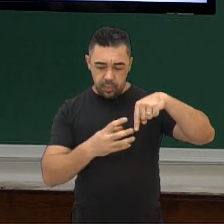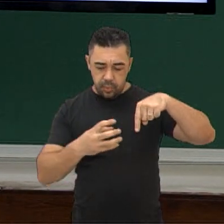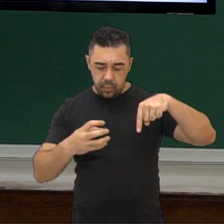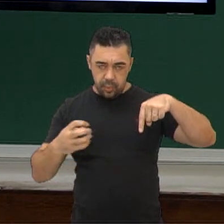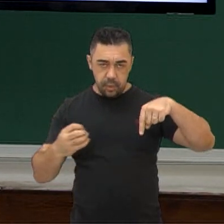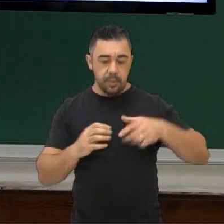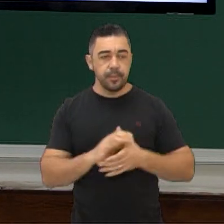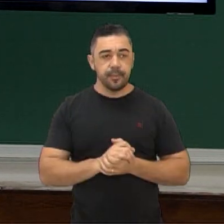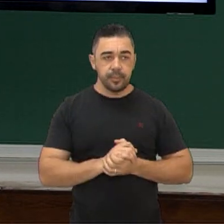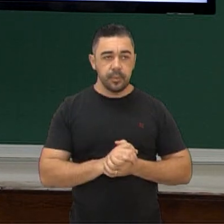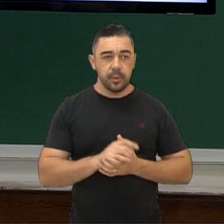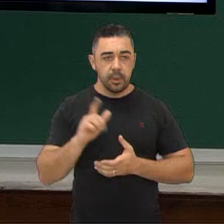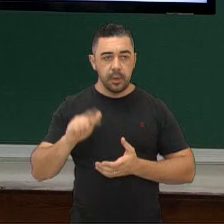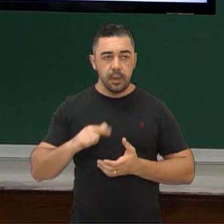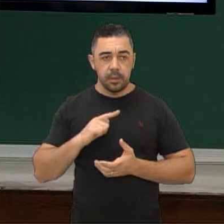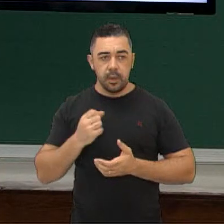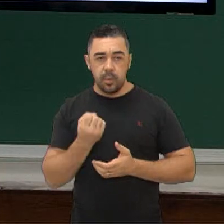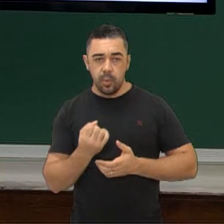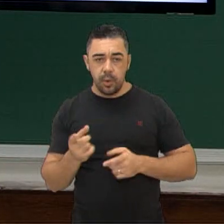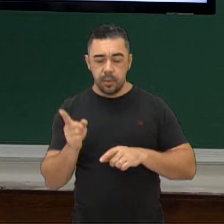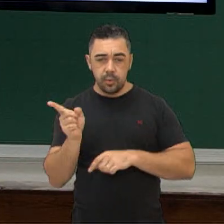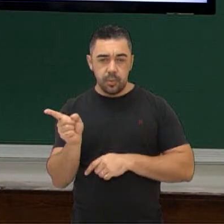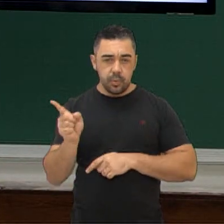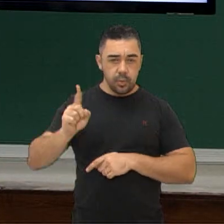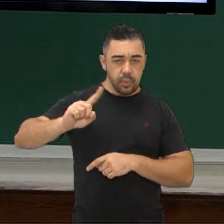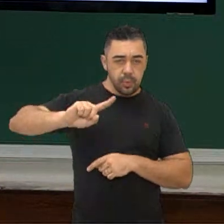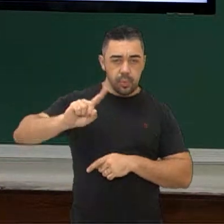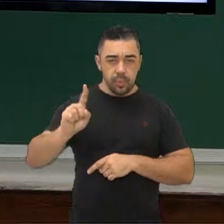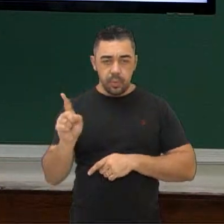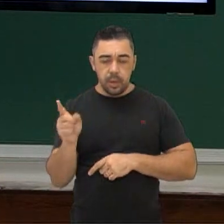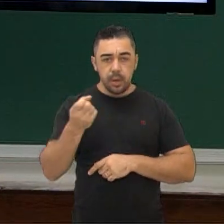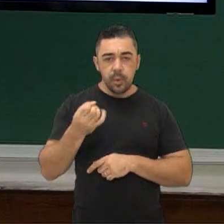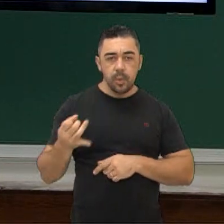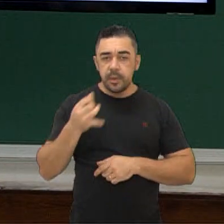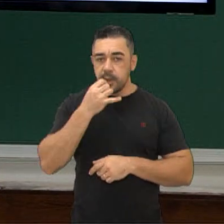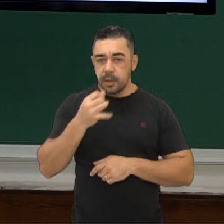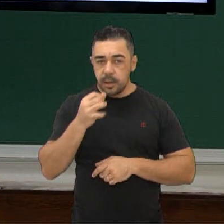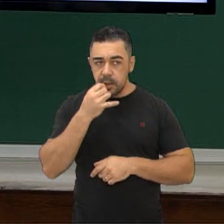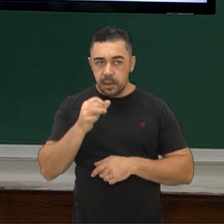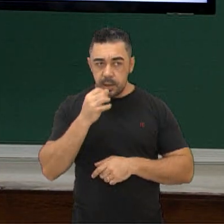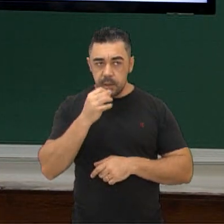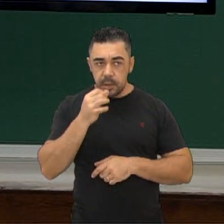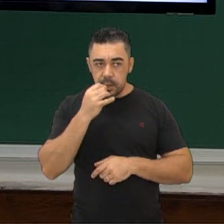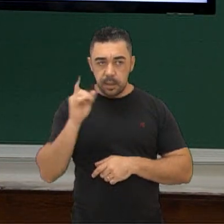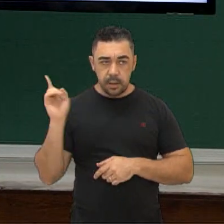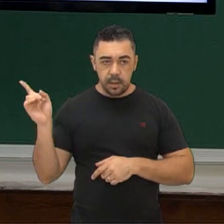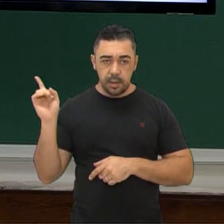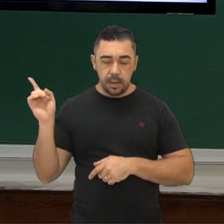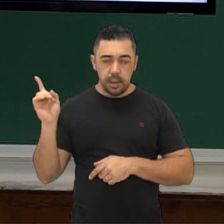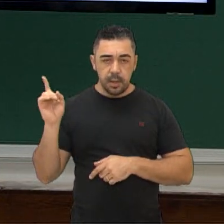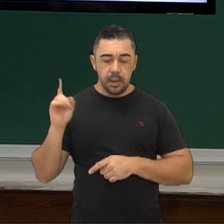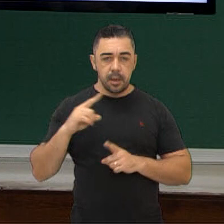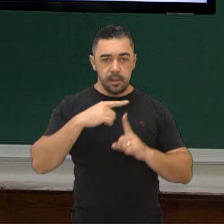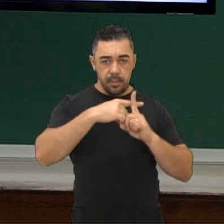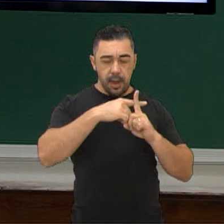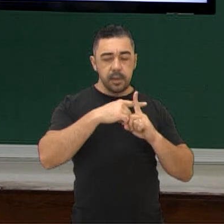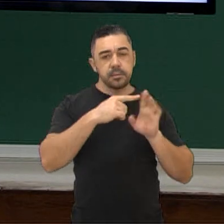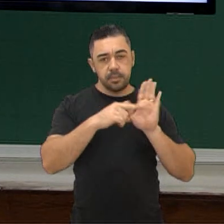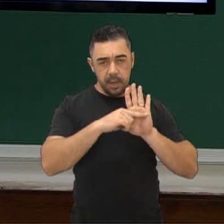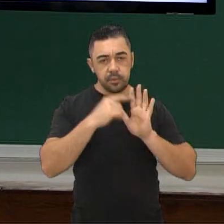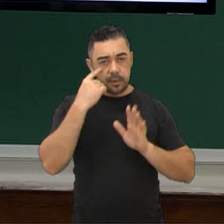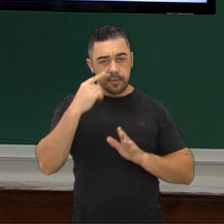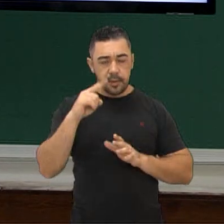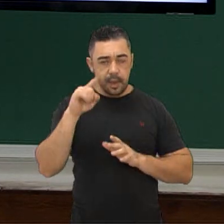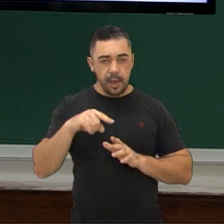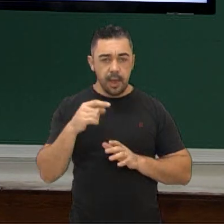nessa posição a gente tem um amperímetro que vai controlar a voltagem fornecida por esse símbolo aqui, ó, de mais e menos, que